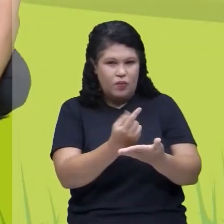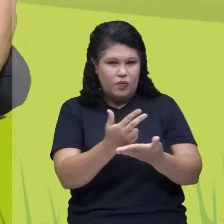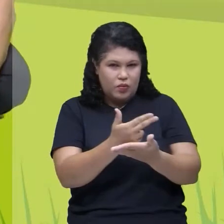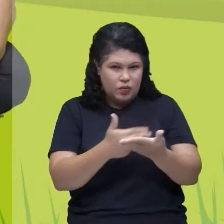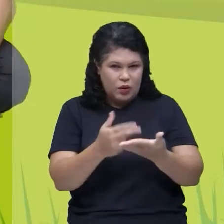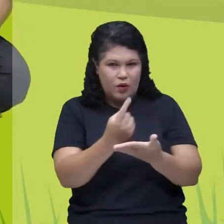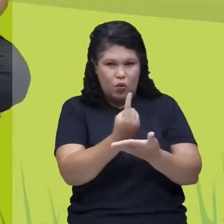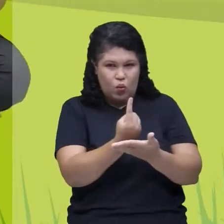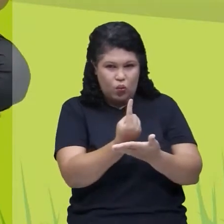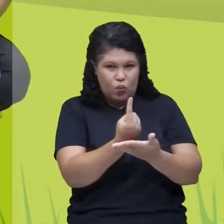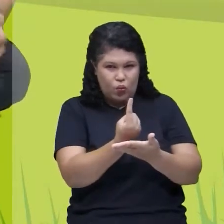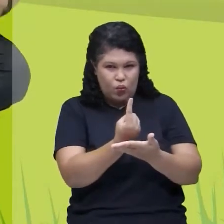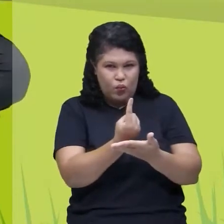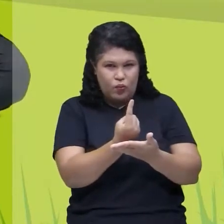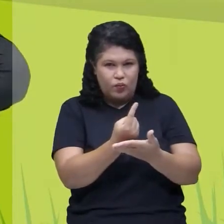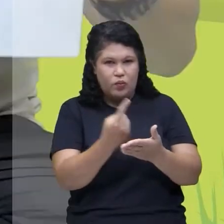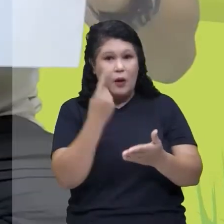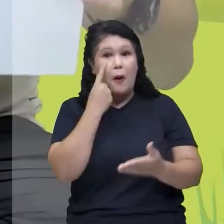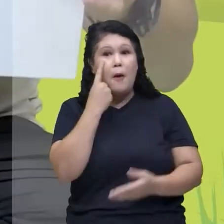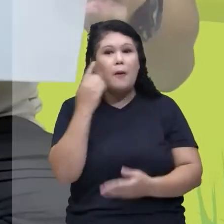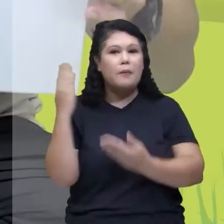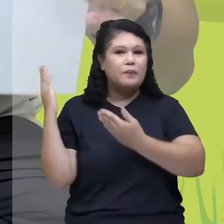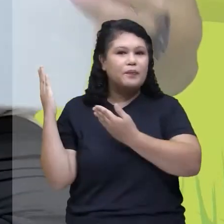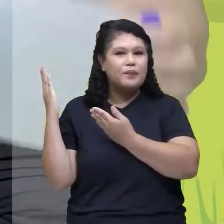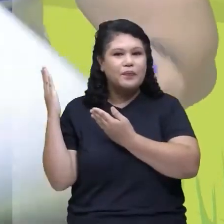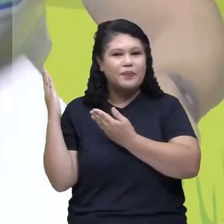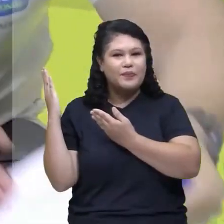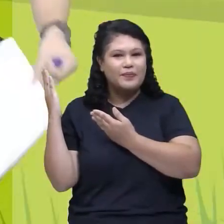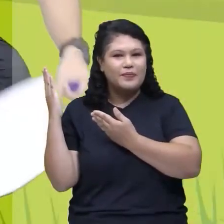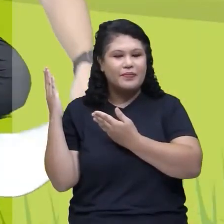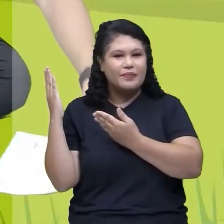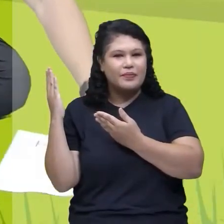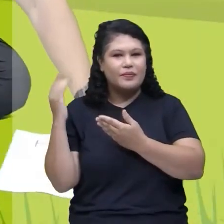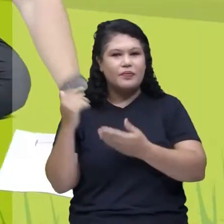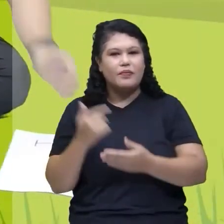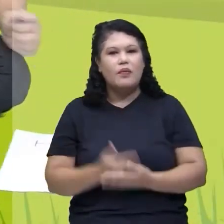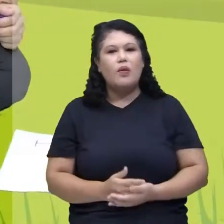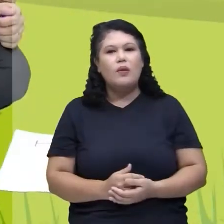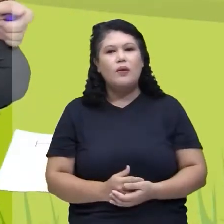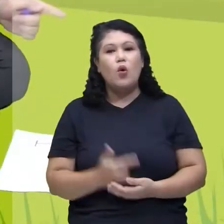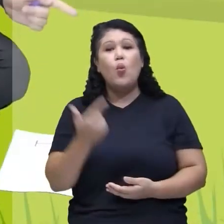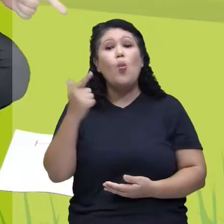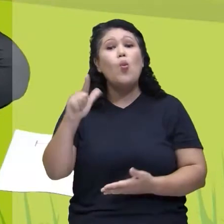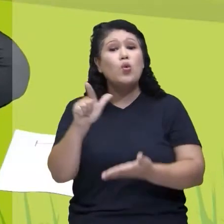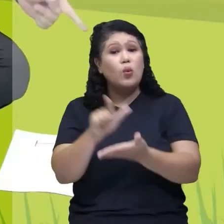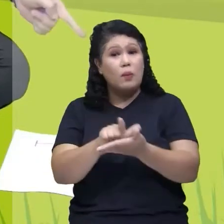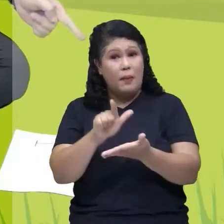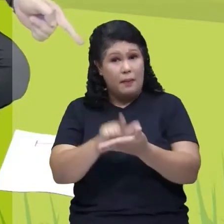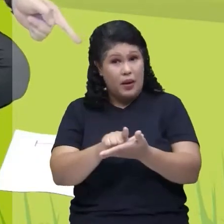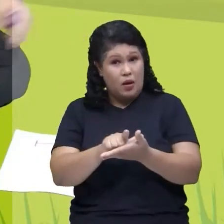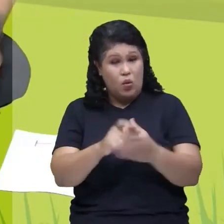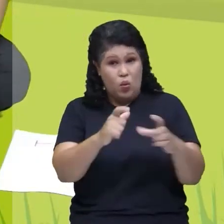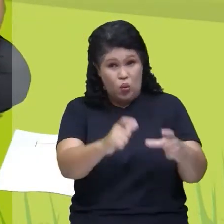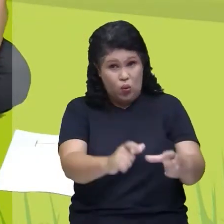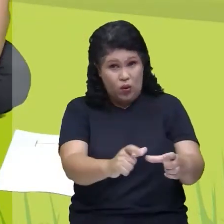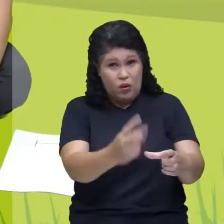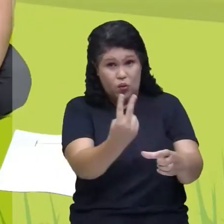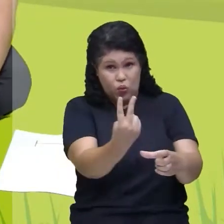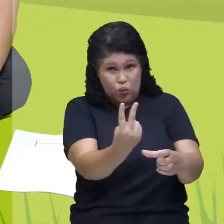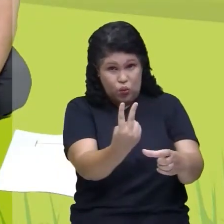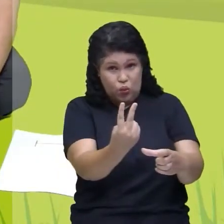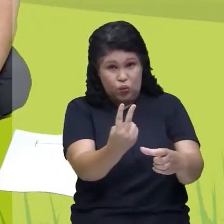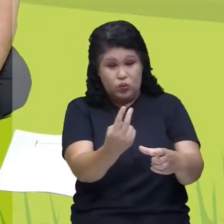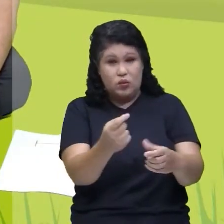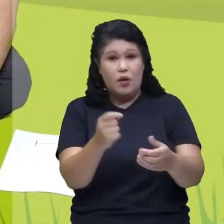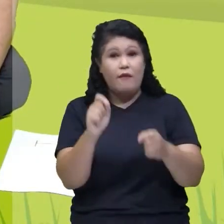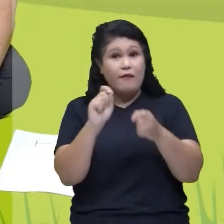1. Está aqui. Número 1. Nós fizemos a estação número 2.